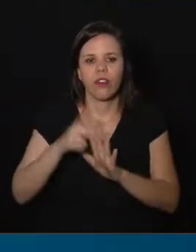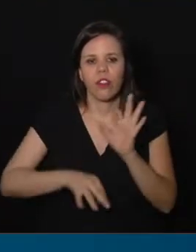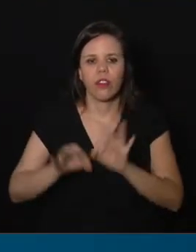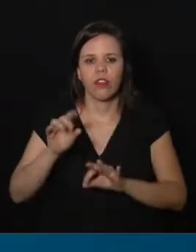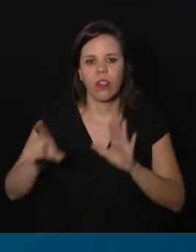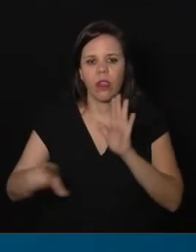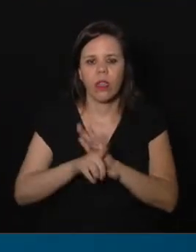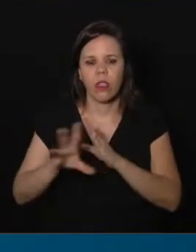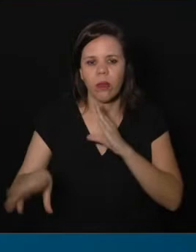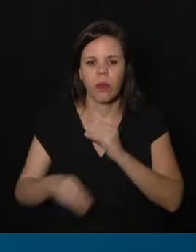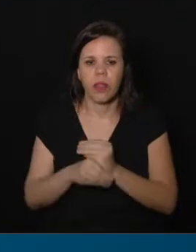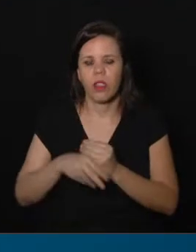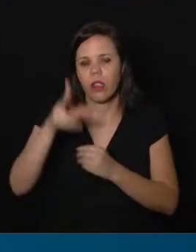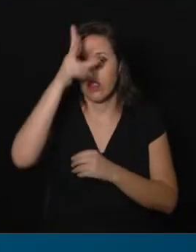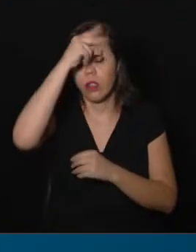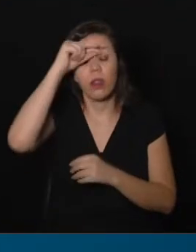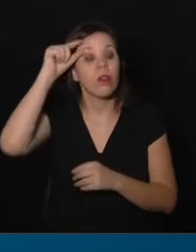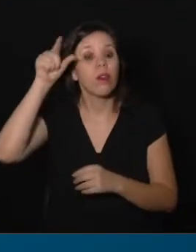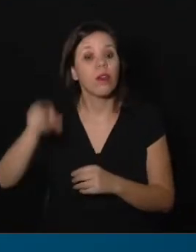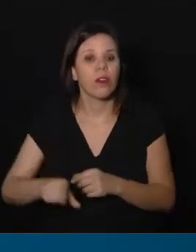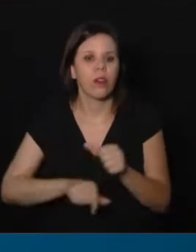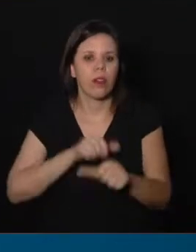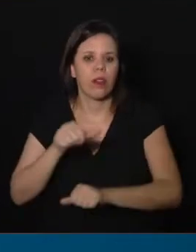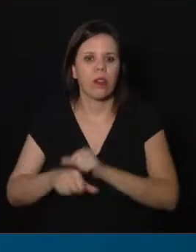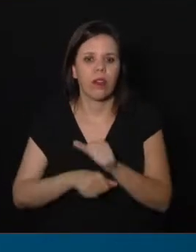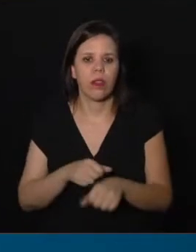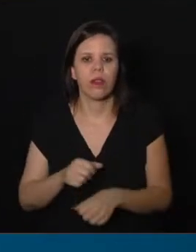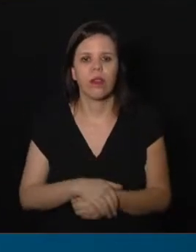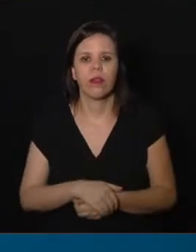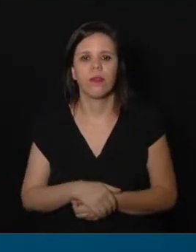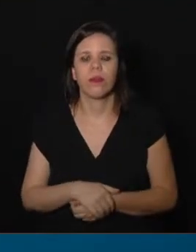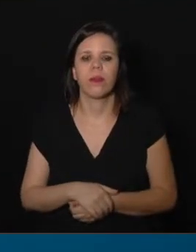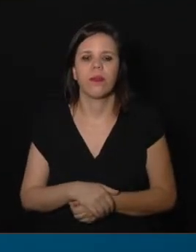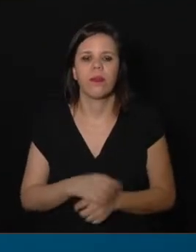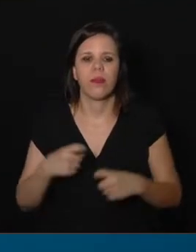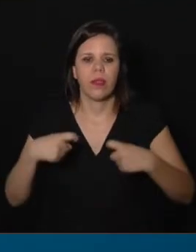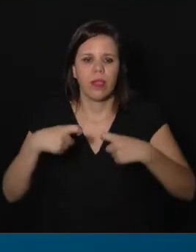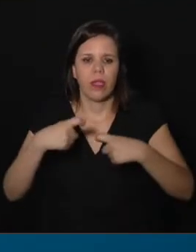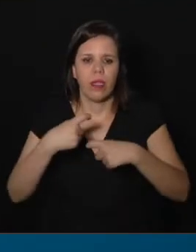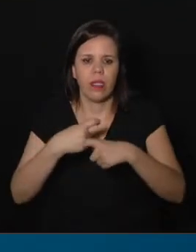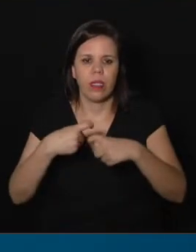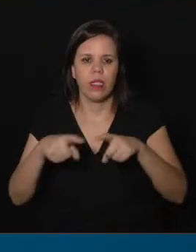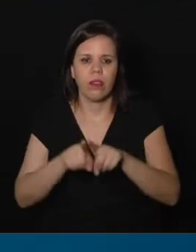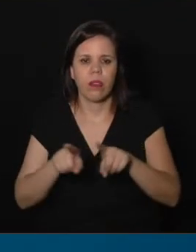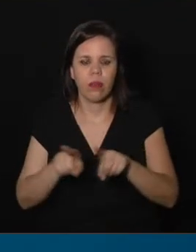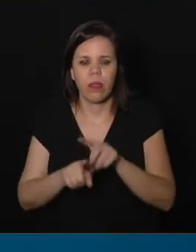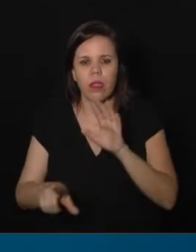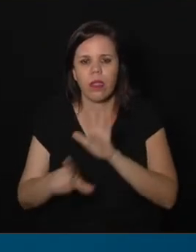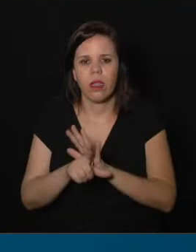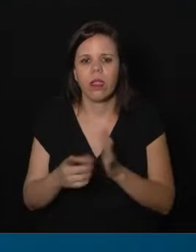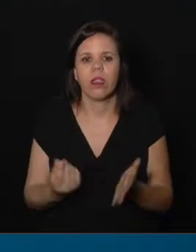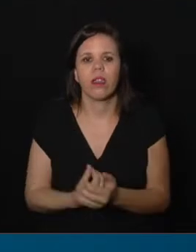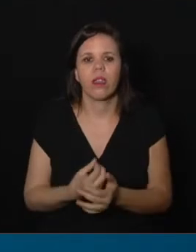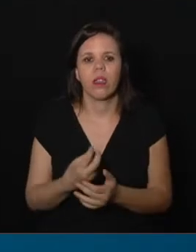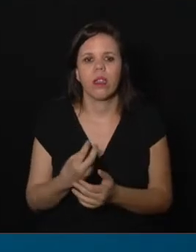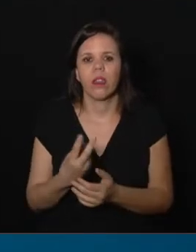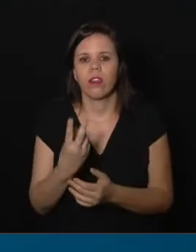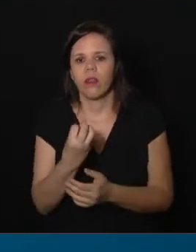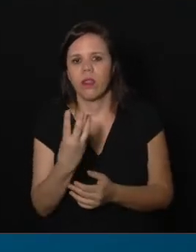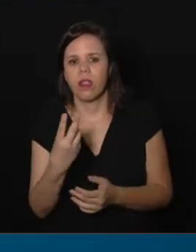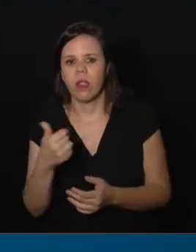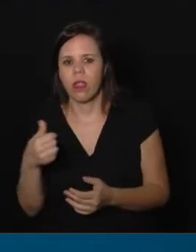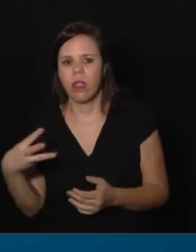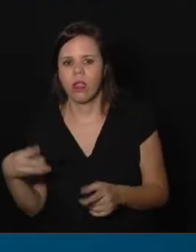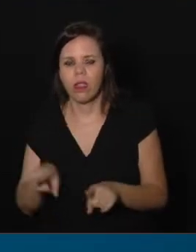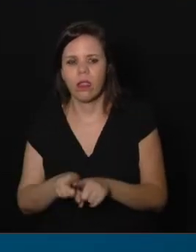complementar de autoria do prefeito, que altera o inciso da Lei Complementar número 53 de 2013, que desincorporou da classe de bens